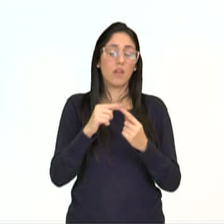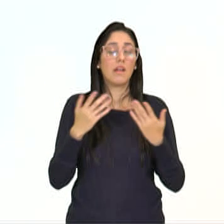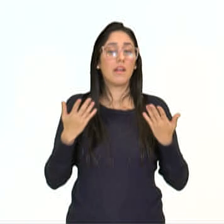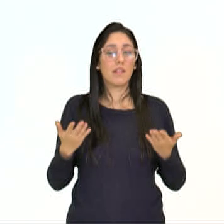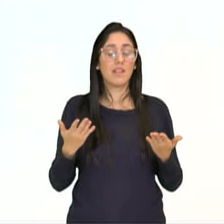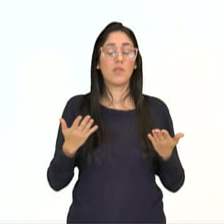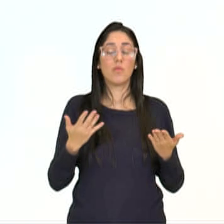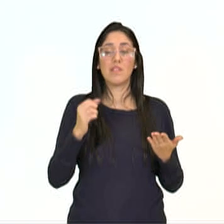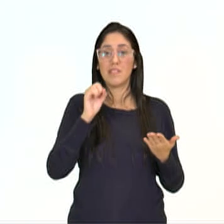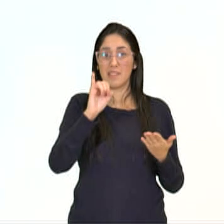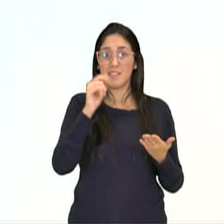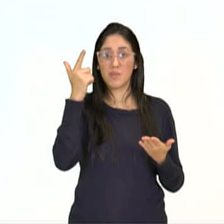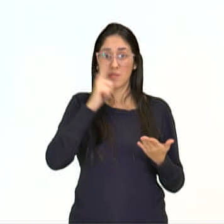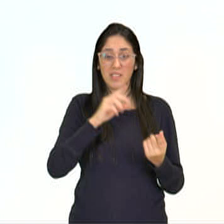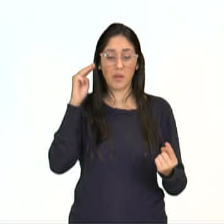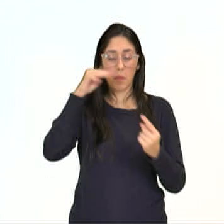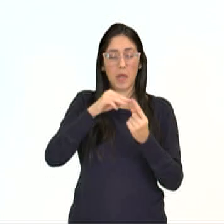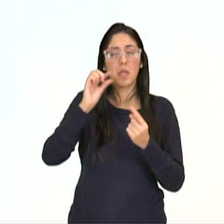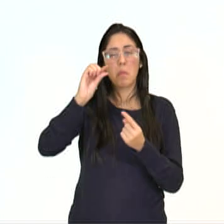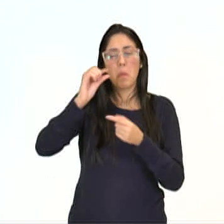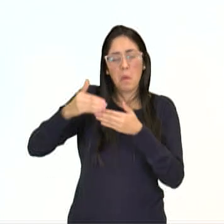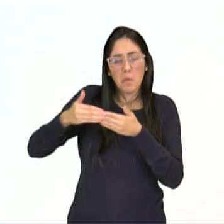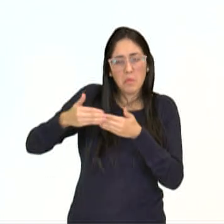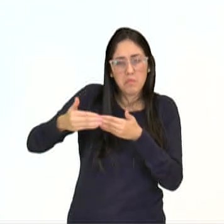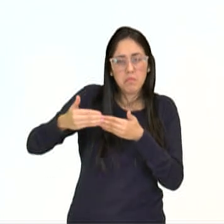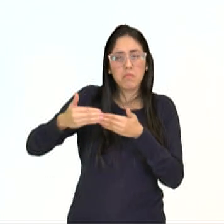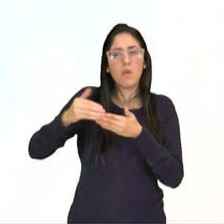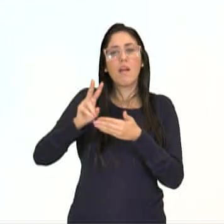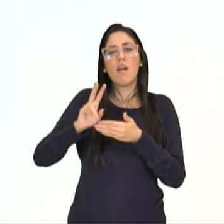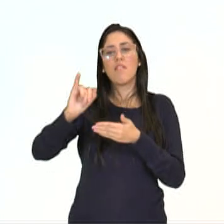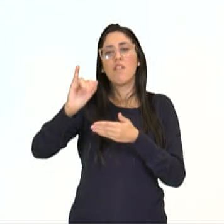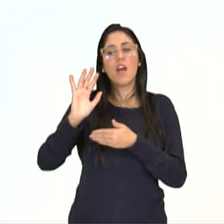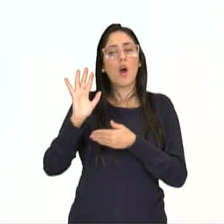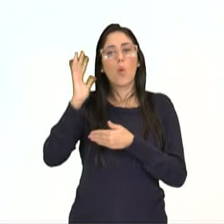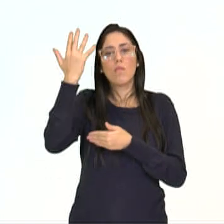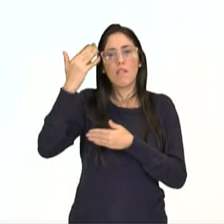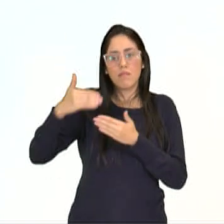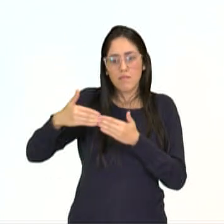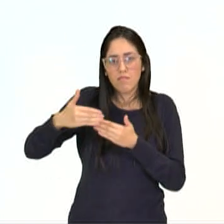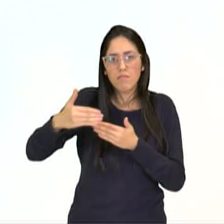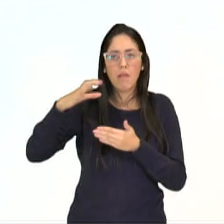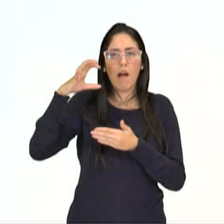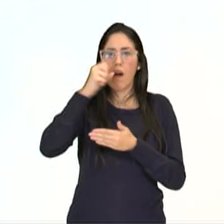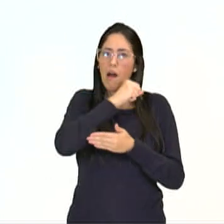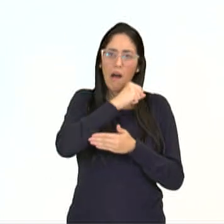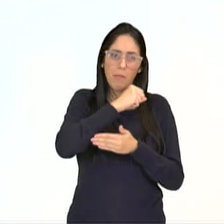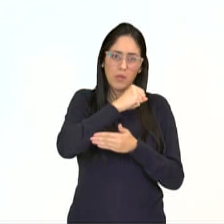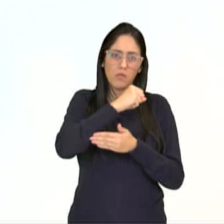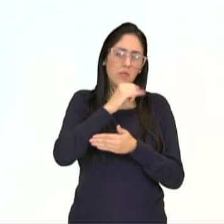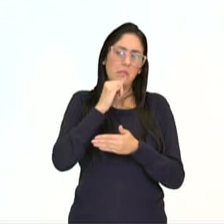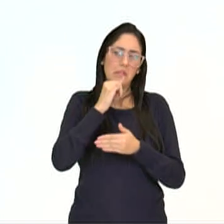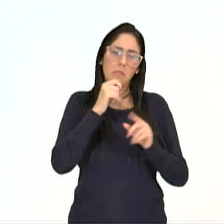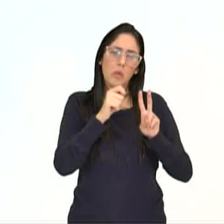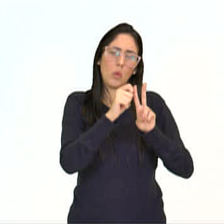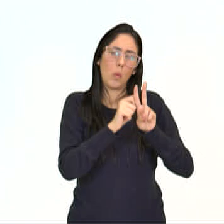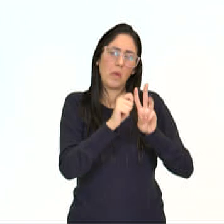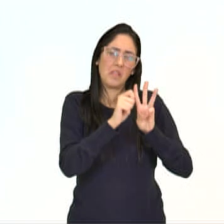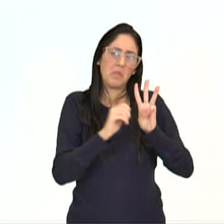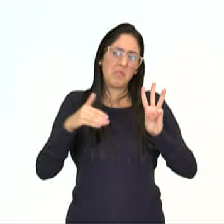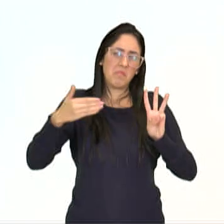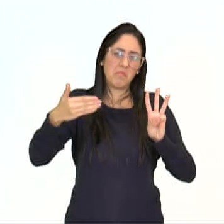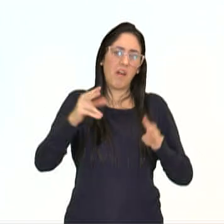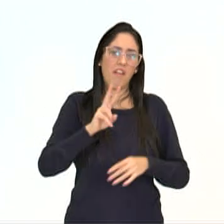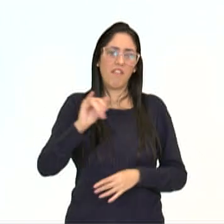por exemplo, a meta de curto prazo, é uma meta que vai acontecer num prazo bem recente, 2, 3 meses. Então, a